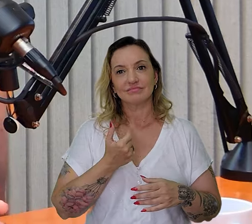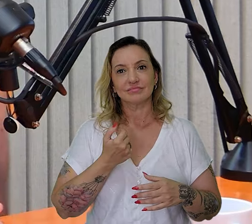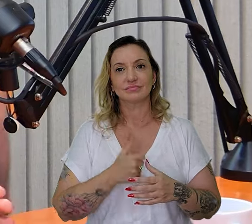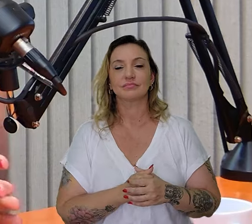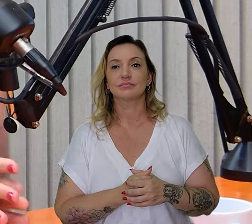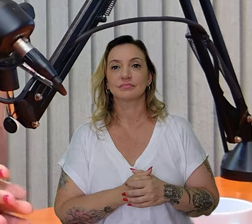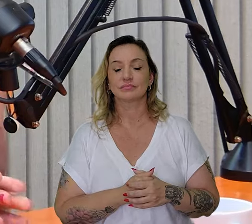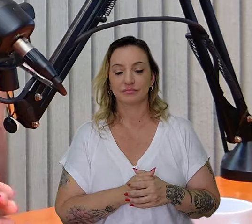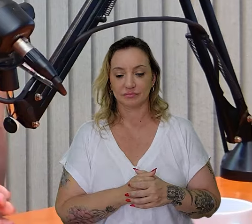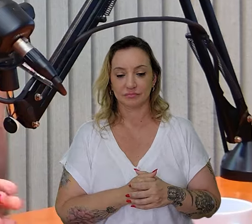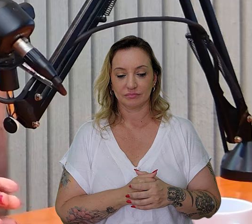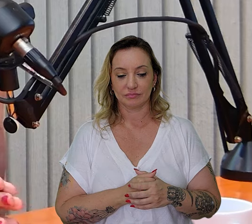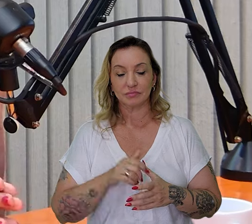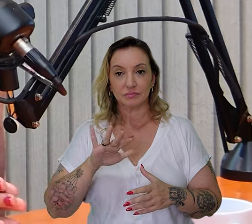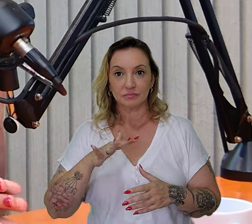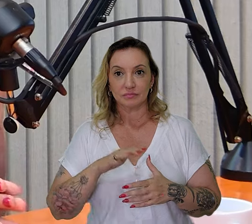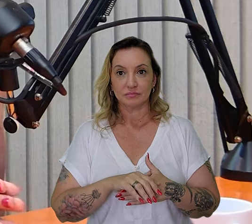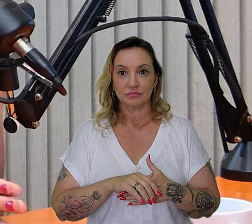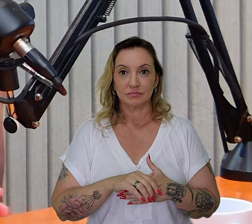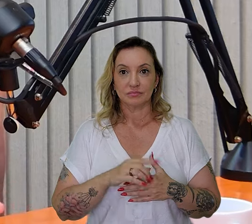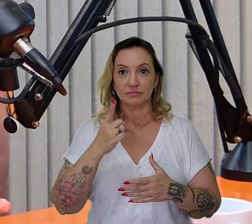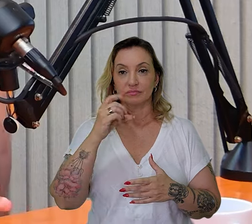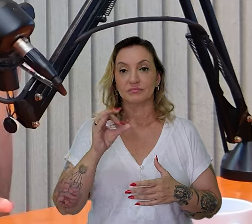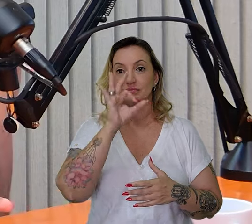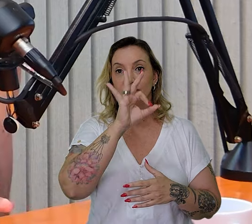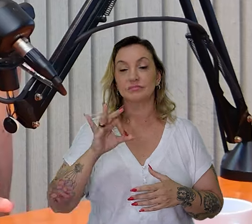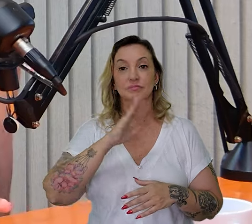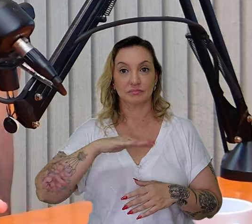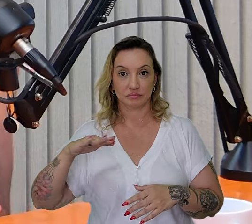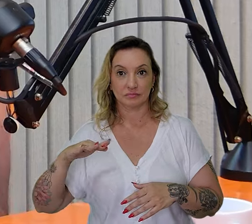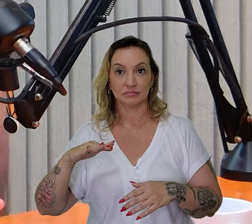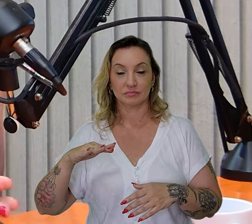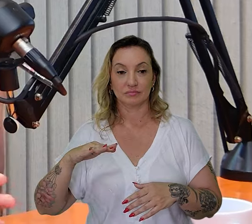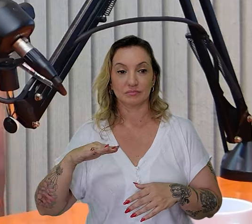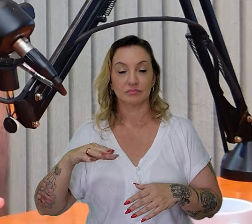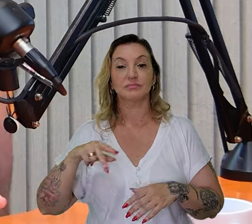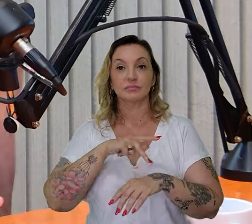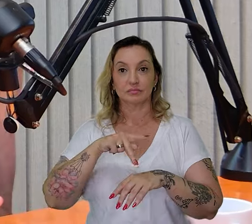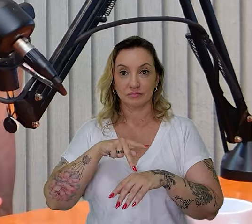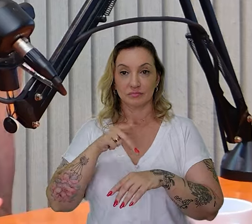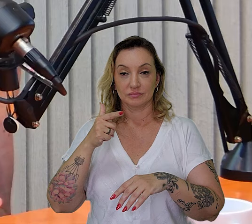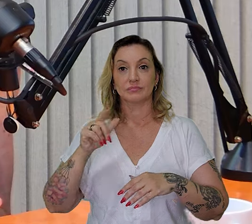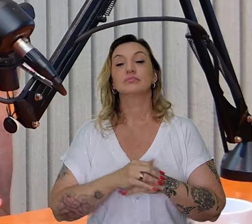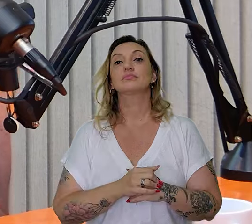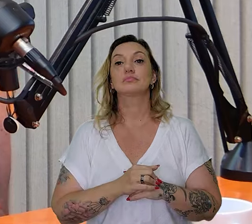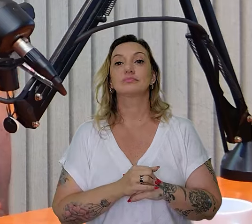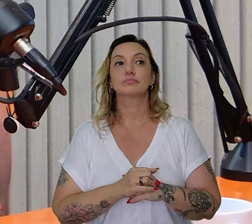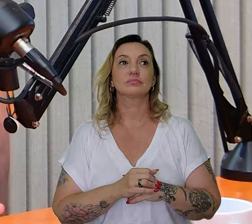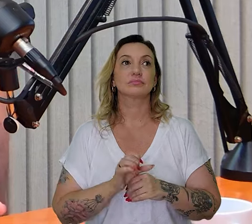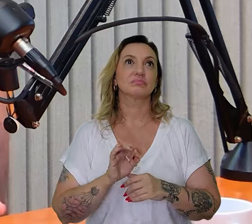média de 10% dos alunos eh internacionais Então você tem lá de cada 1000 que tão